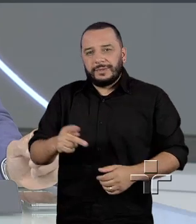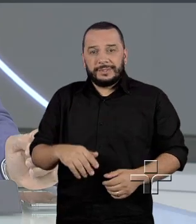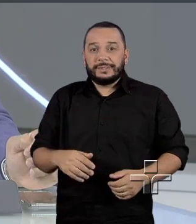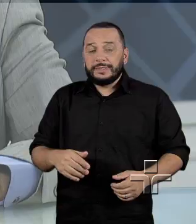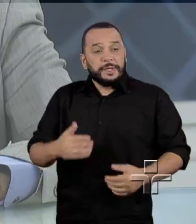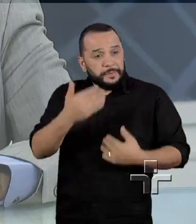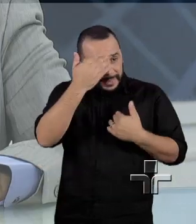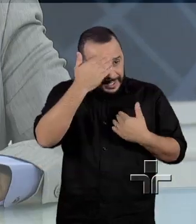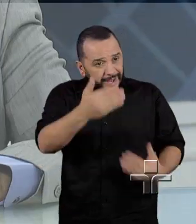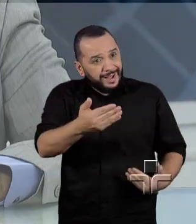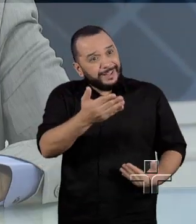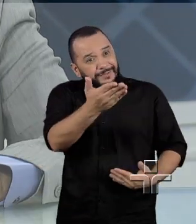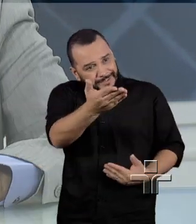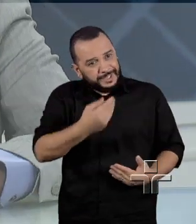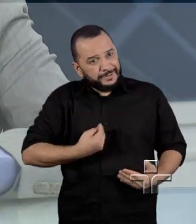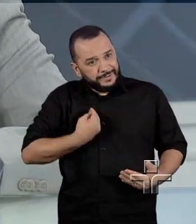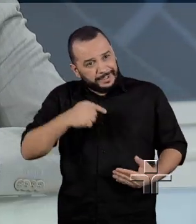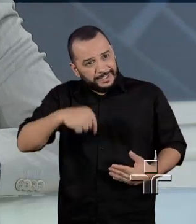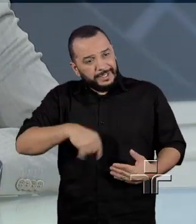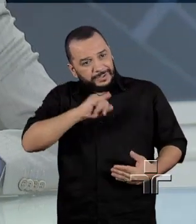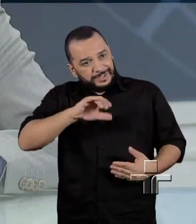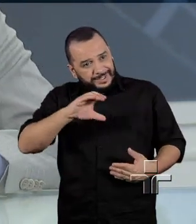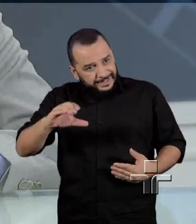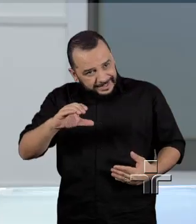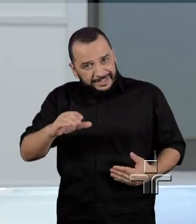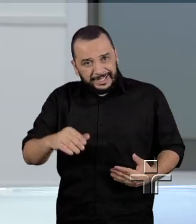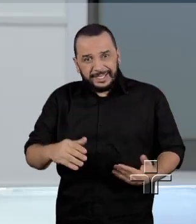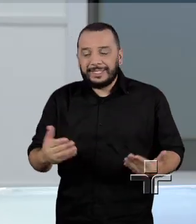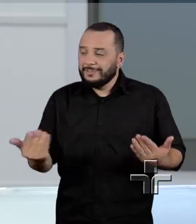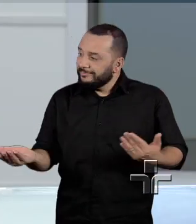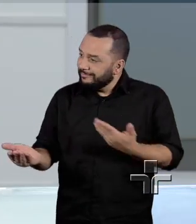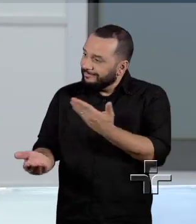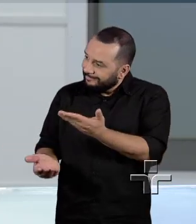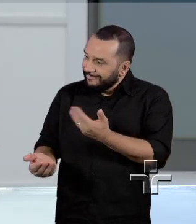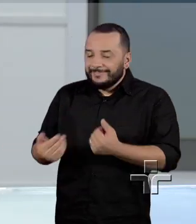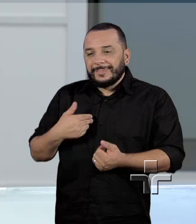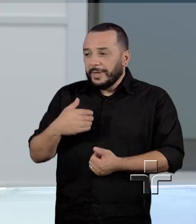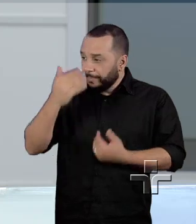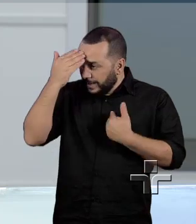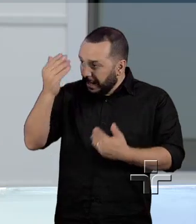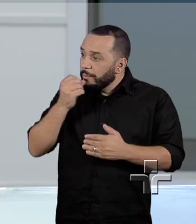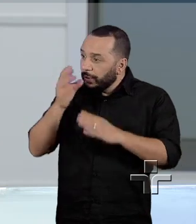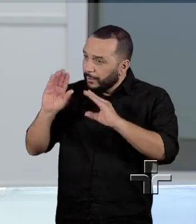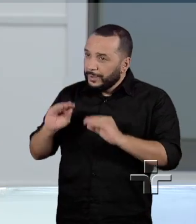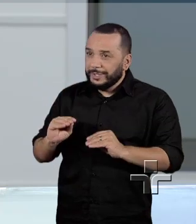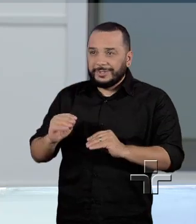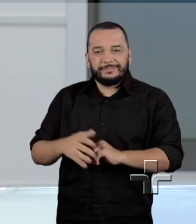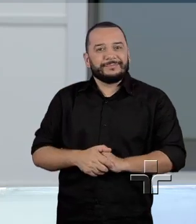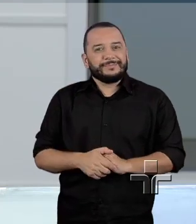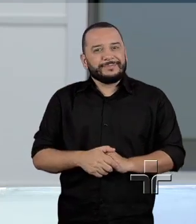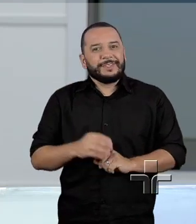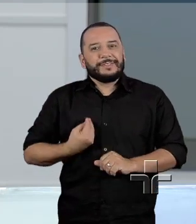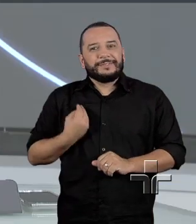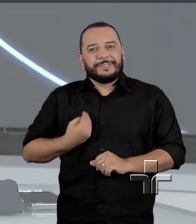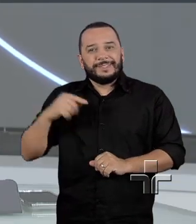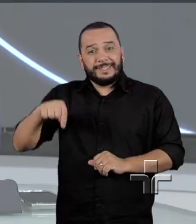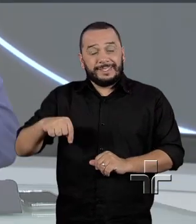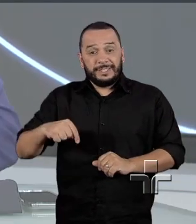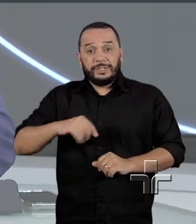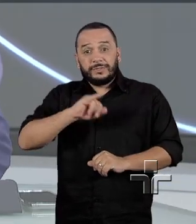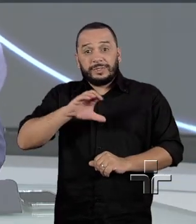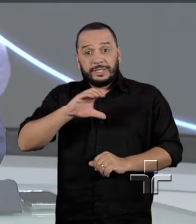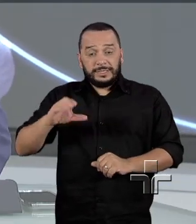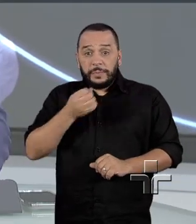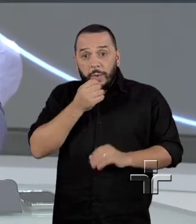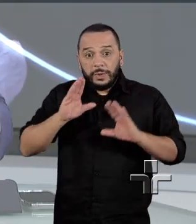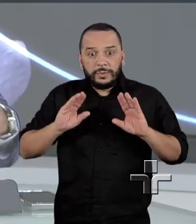muito obrigado pela participação no Jornal da Cultura. Uma ótima noite. Flávio Galvão, boa noite. Muito obrigado, pela participação. E o nosso boa